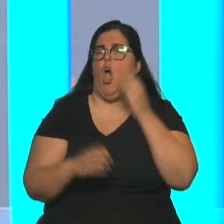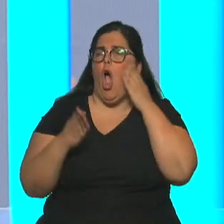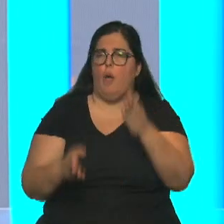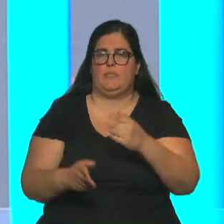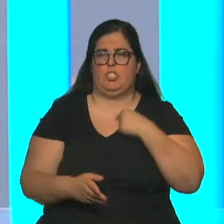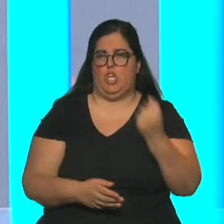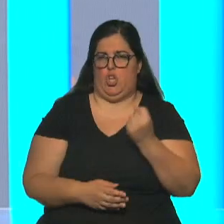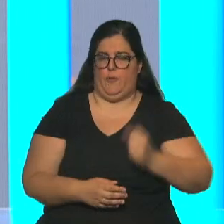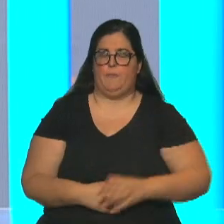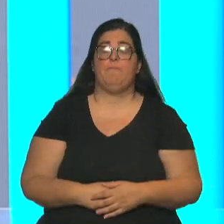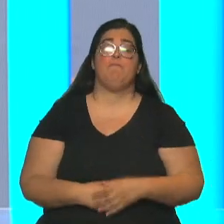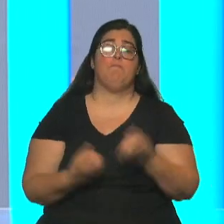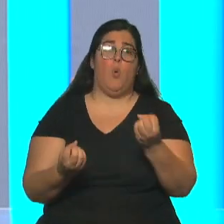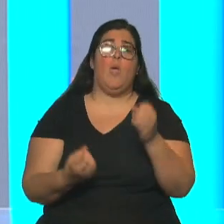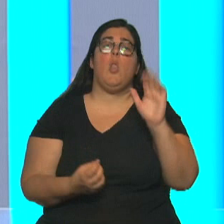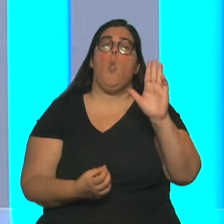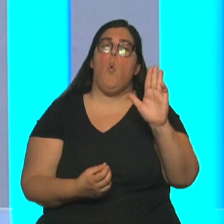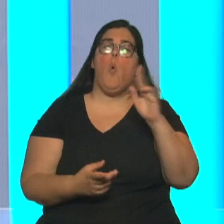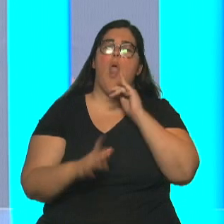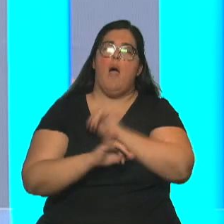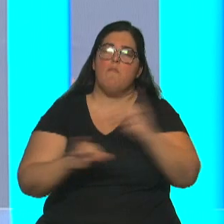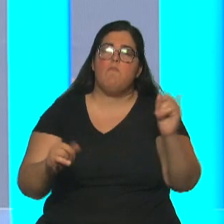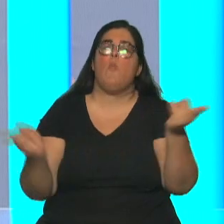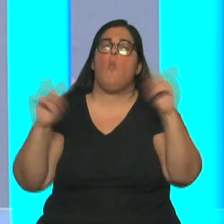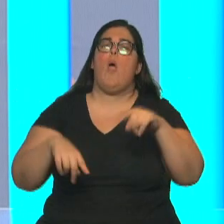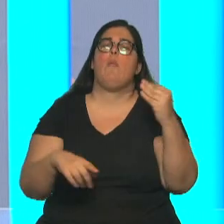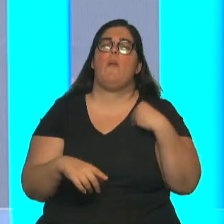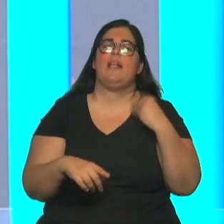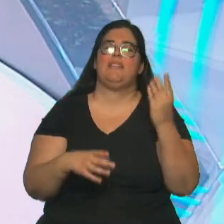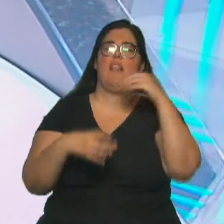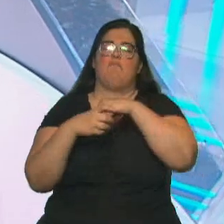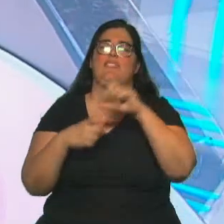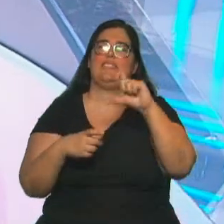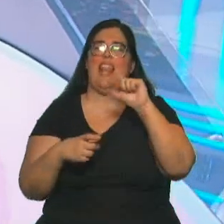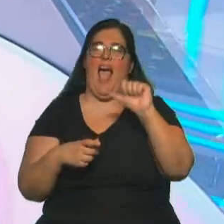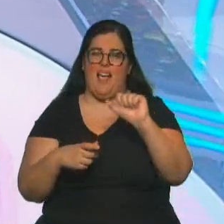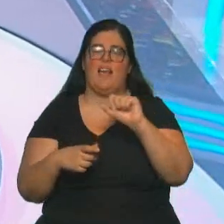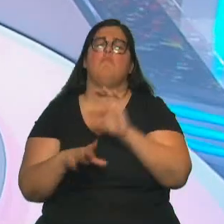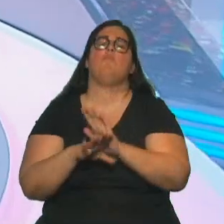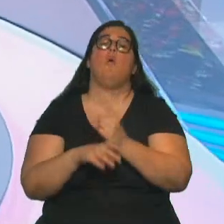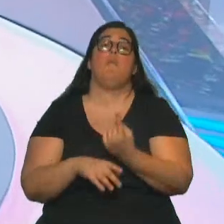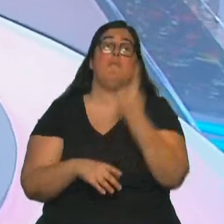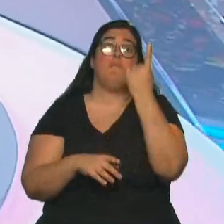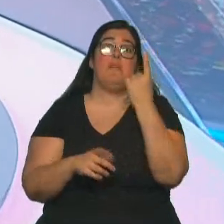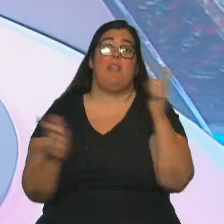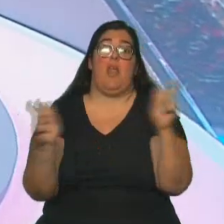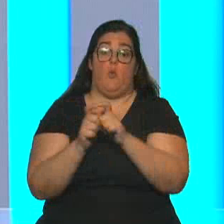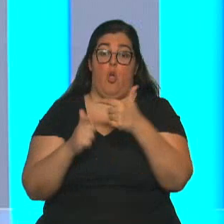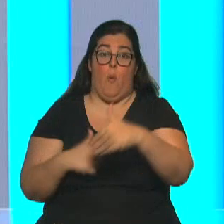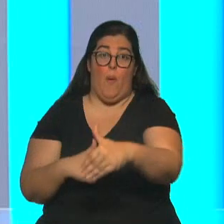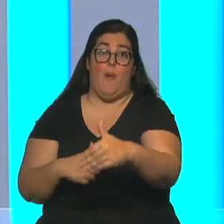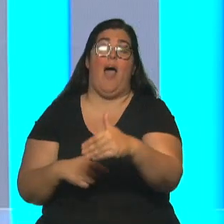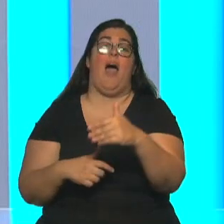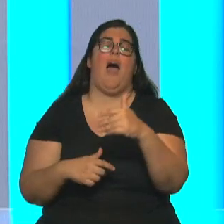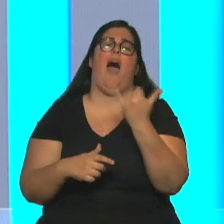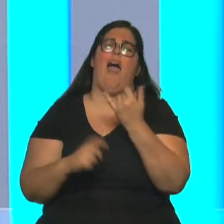Leticia, bueno, allí la palabra de Ignacio Lula da Silva, el regreso a la CELAC, esta primera reunión de gabinete que se espera para las próximas horas, ¿no? Porque hay